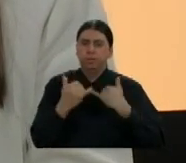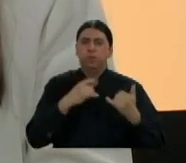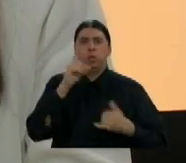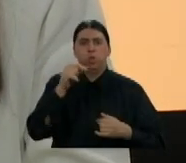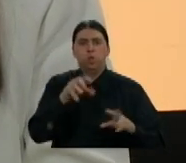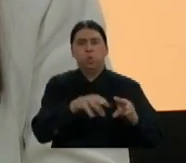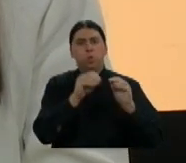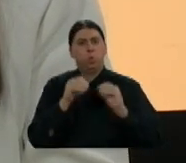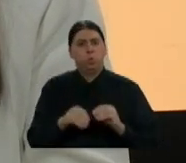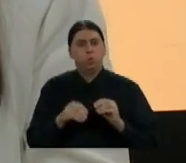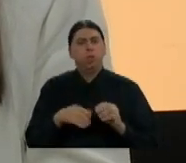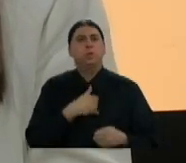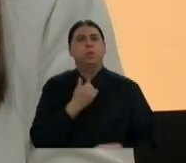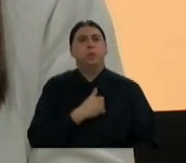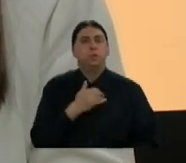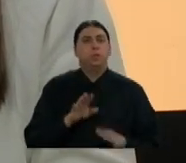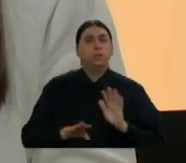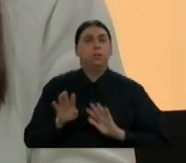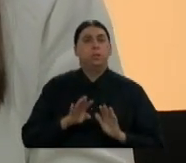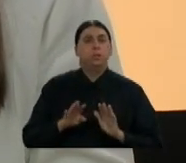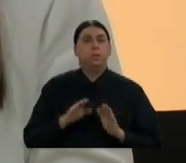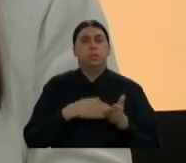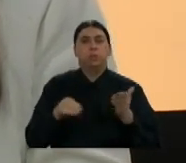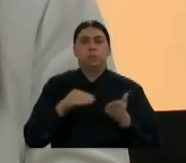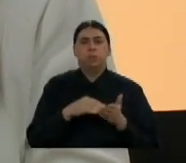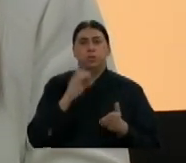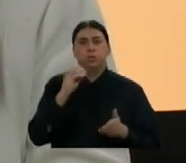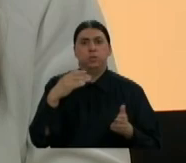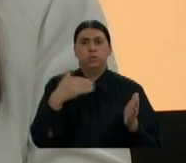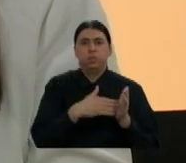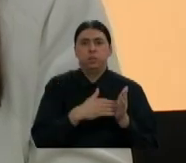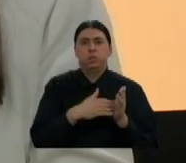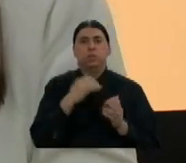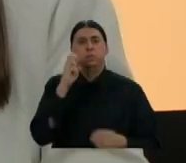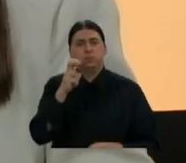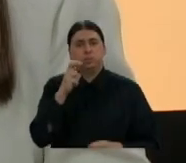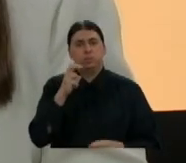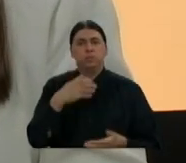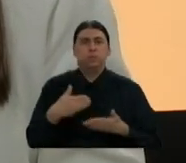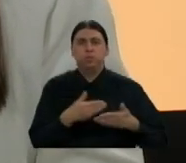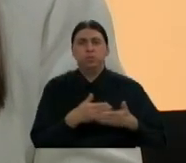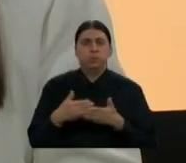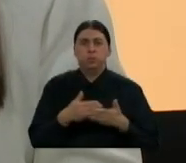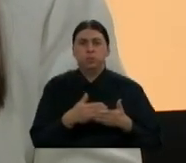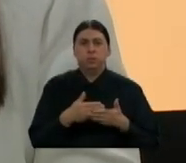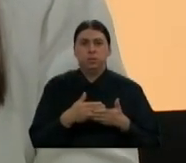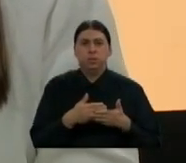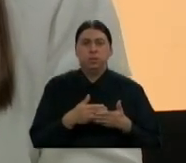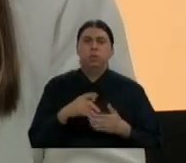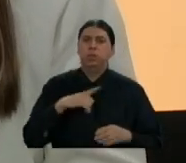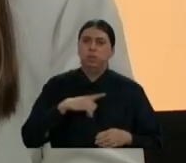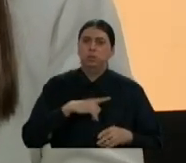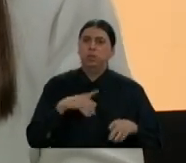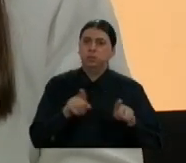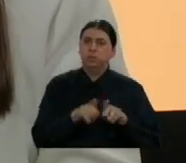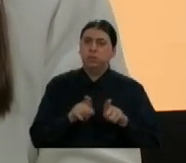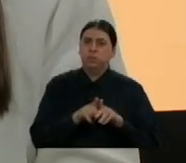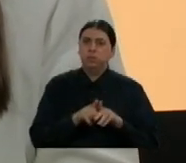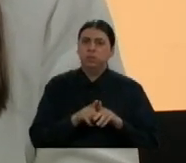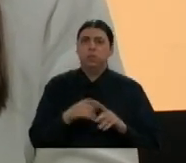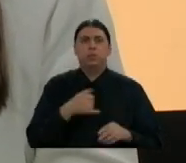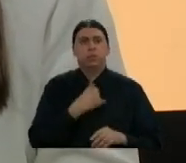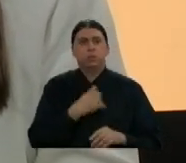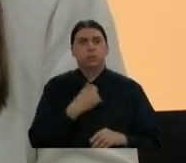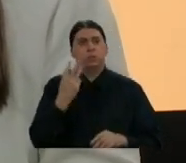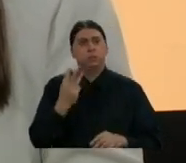média de idade eram todos de 0 a 5 a média seja um bebê saiu da maternidade pelo provimento e saíram com três anos e